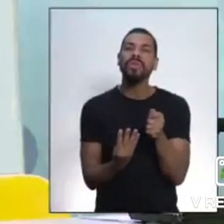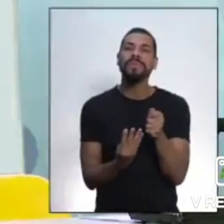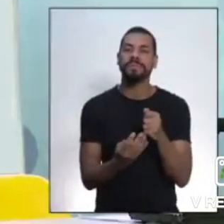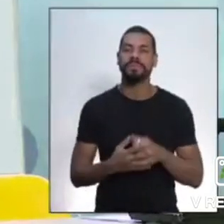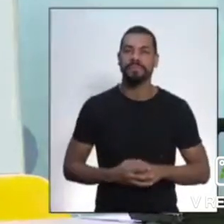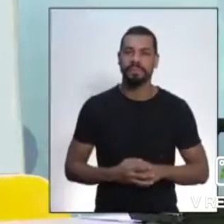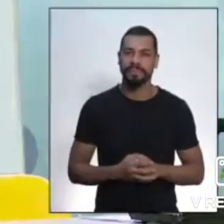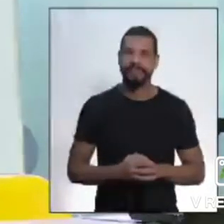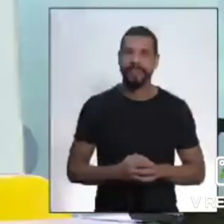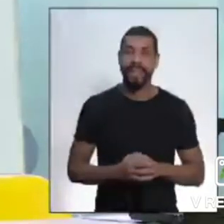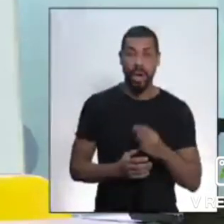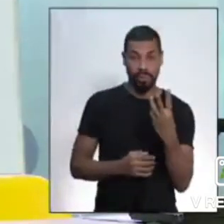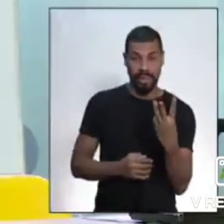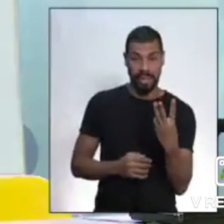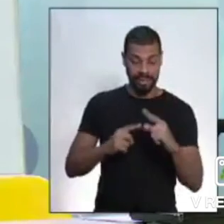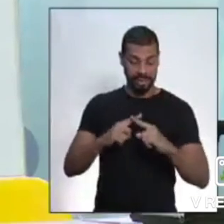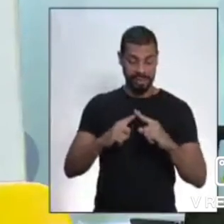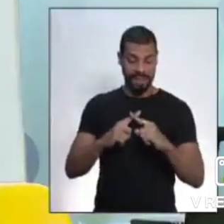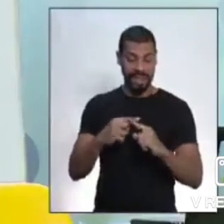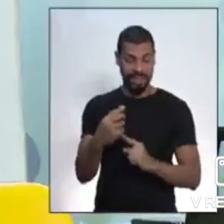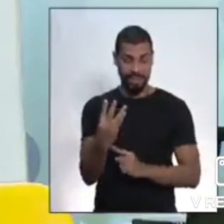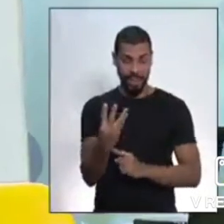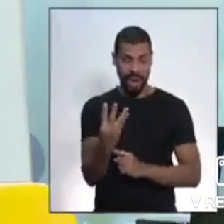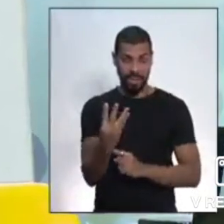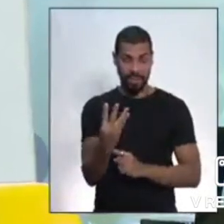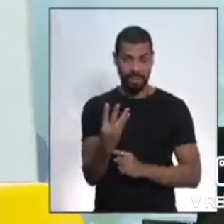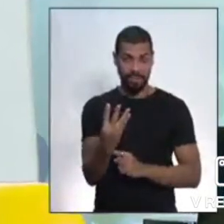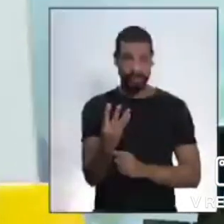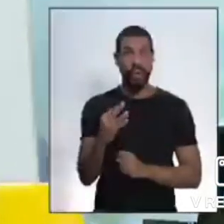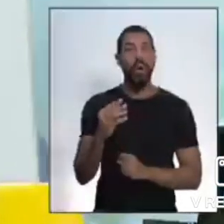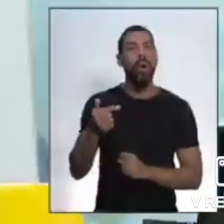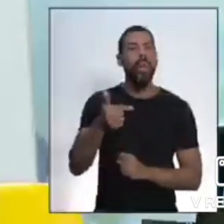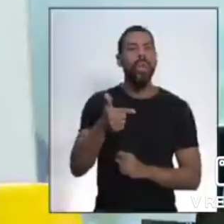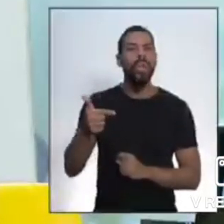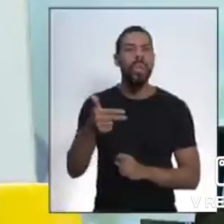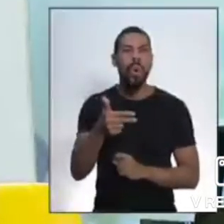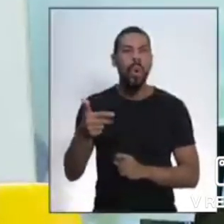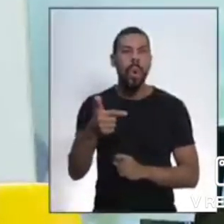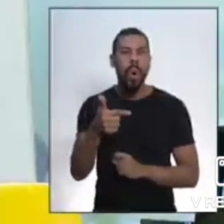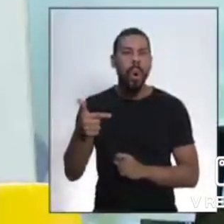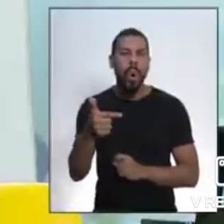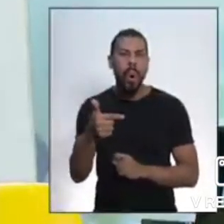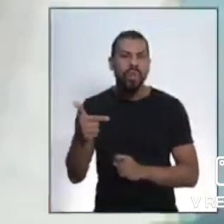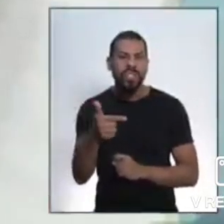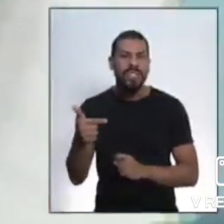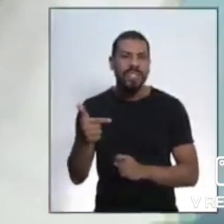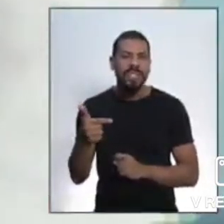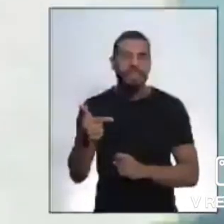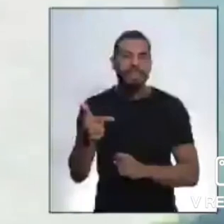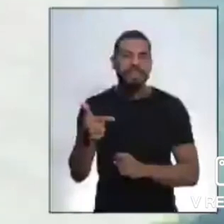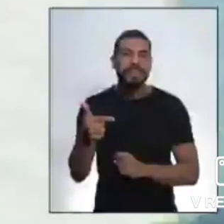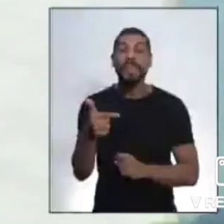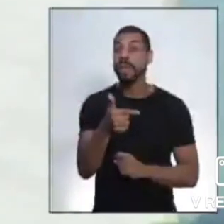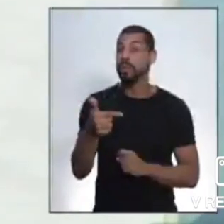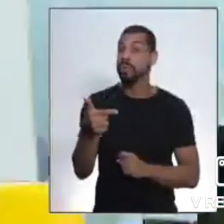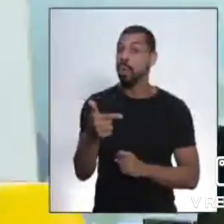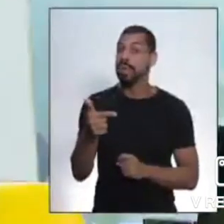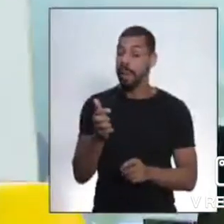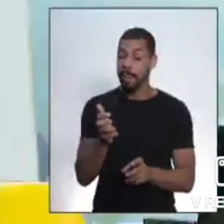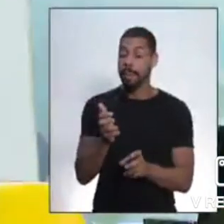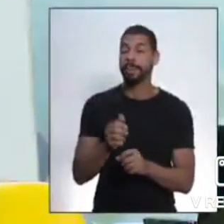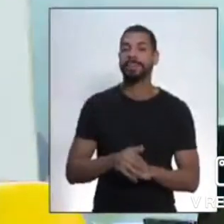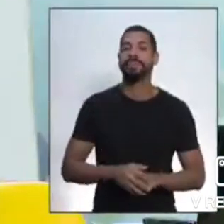3 vezes 4. 3 vezes 4 dá 12. Então, o meu próximo termo aqui, ó,